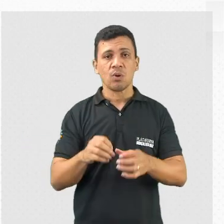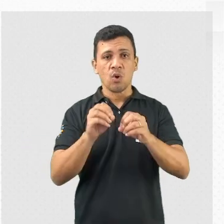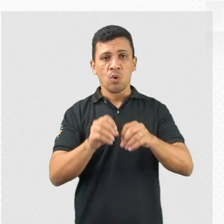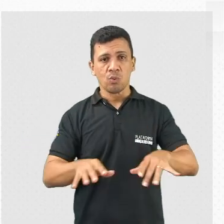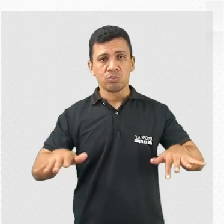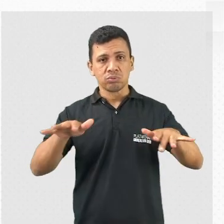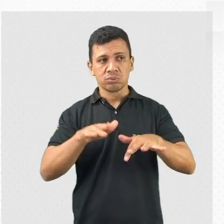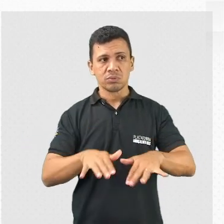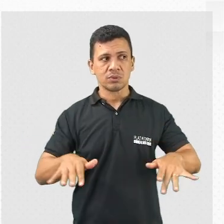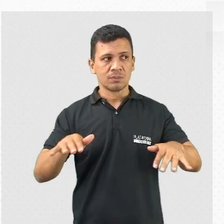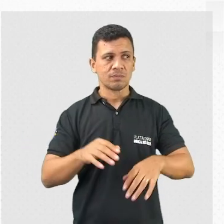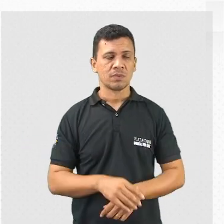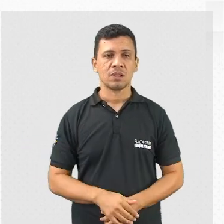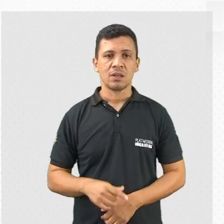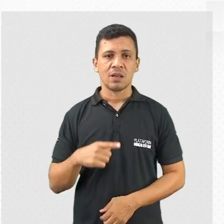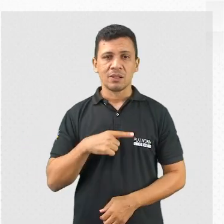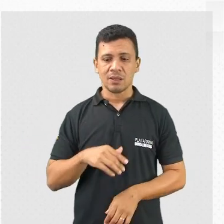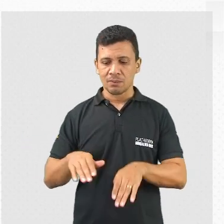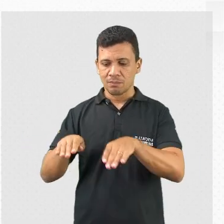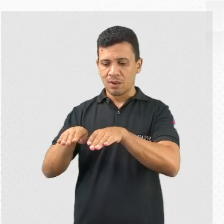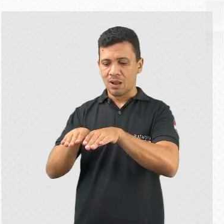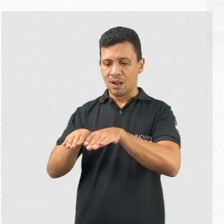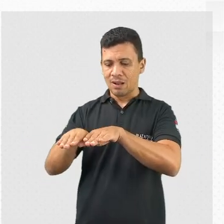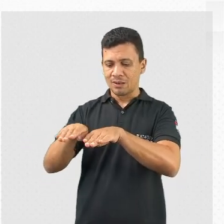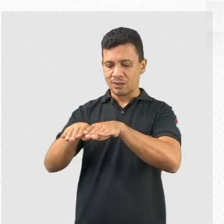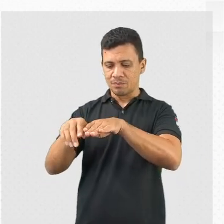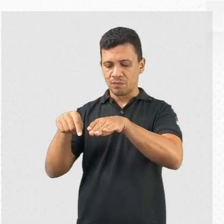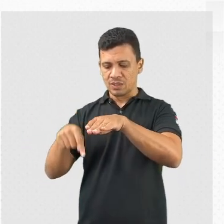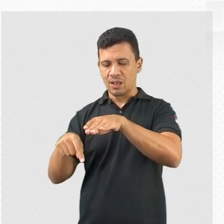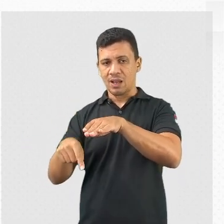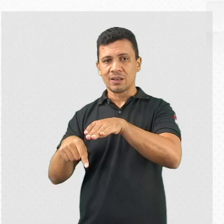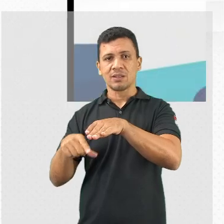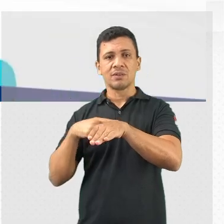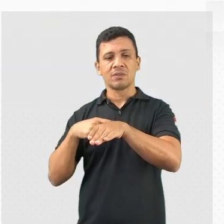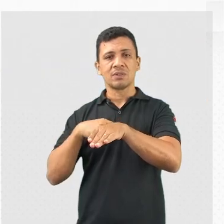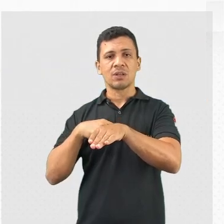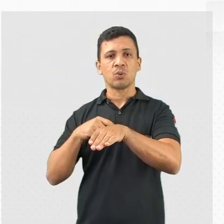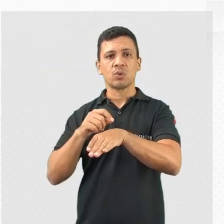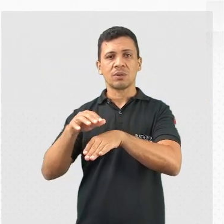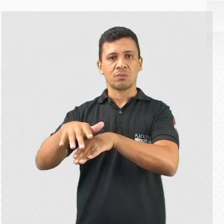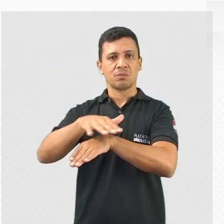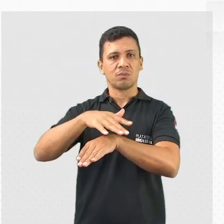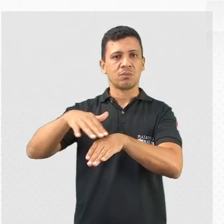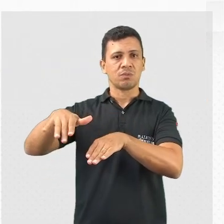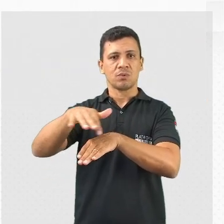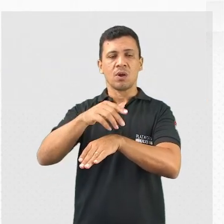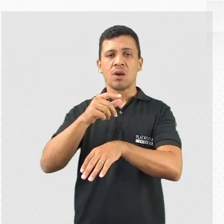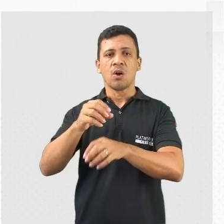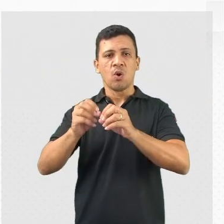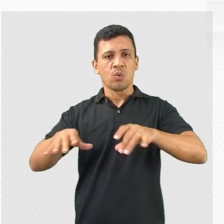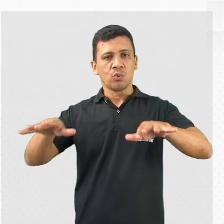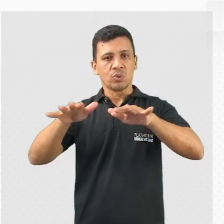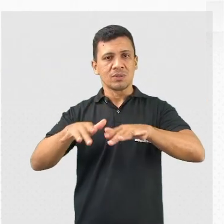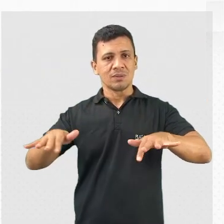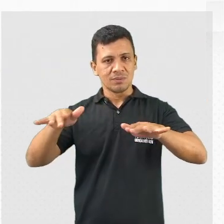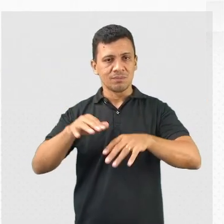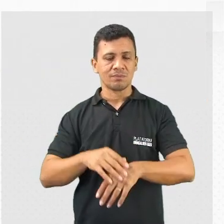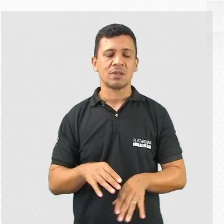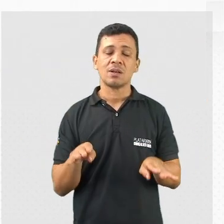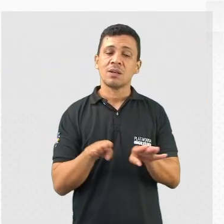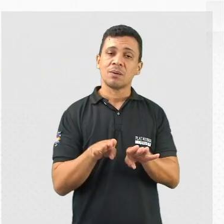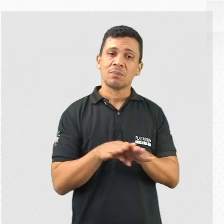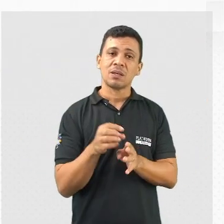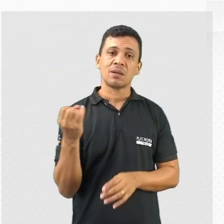Ó, aqui seria a placa tectônica, aqui está o oceano e aqui estão os continentes. Belezinha? E muito importante, gente, como eu já